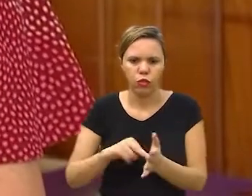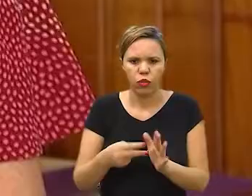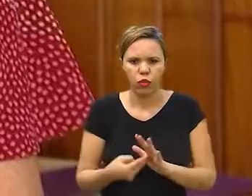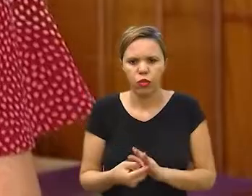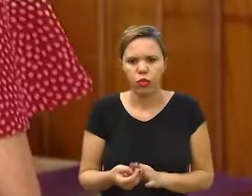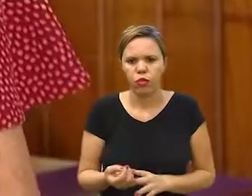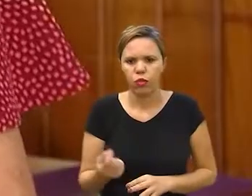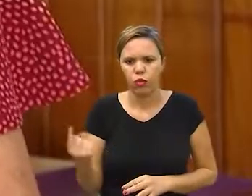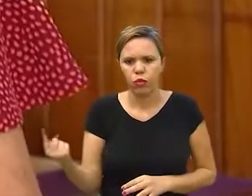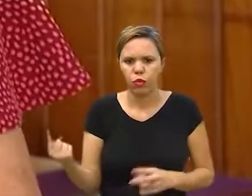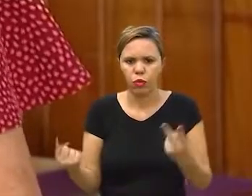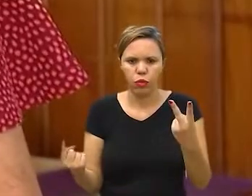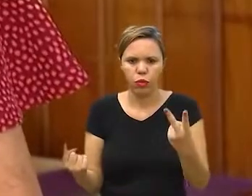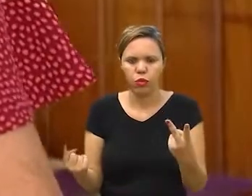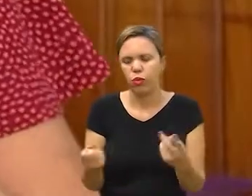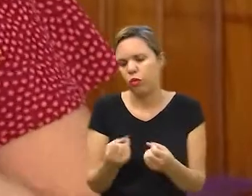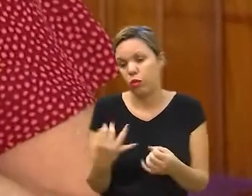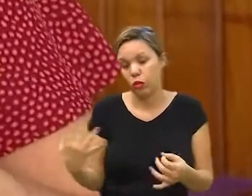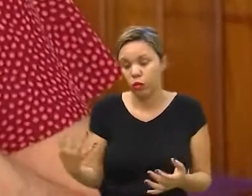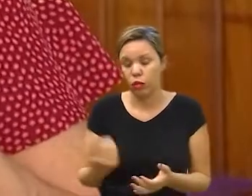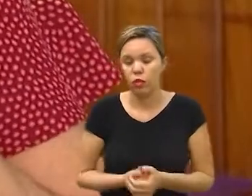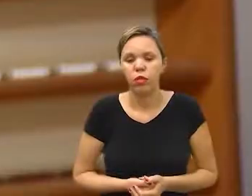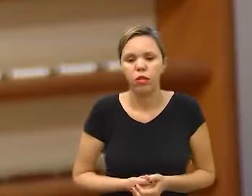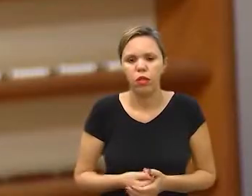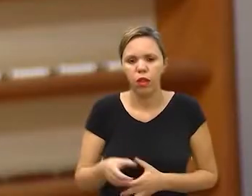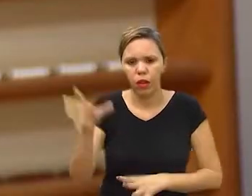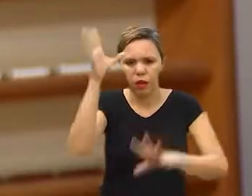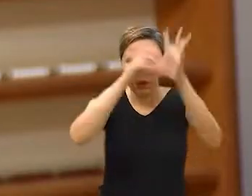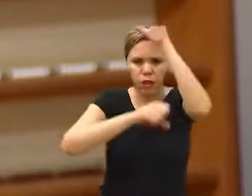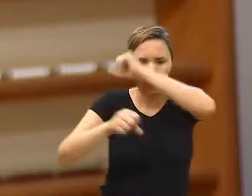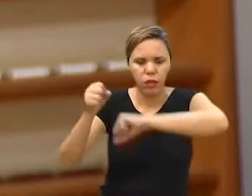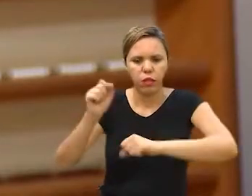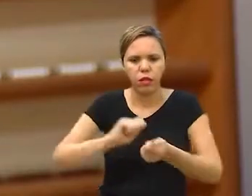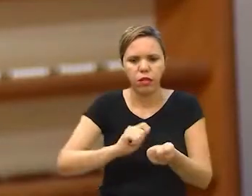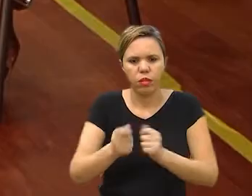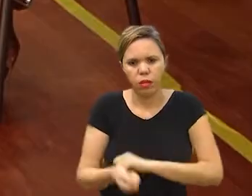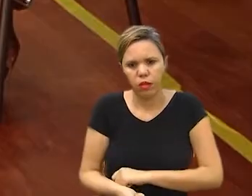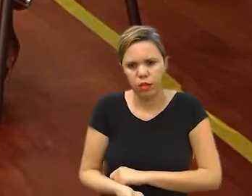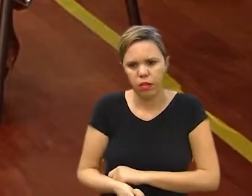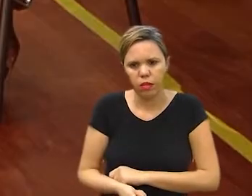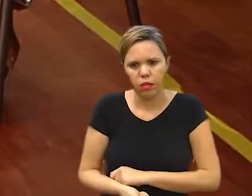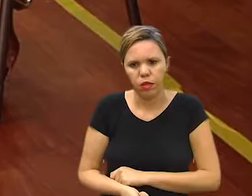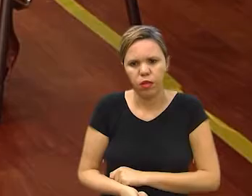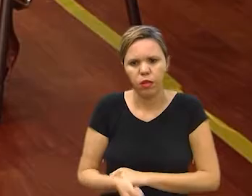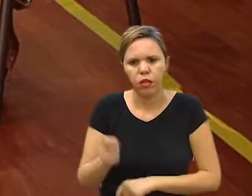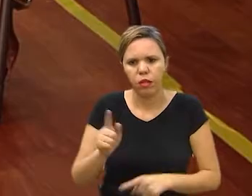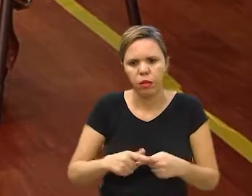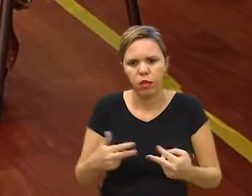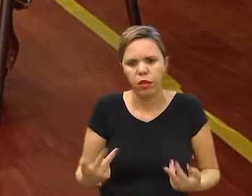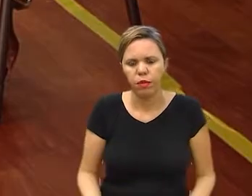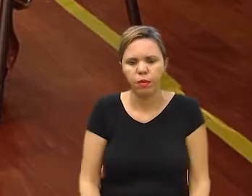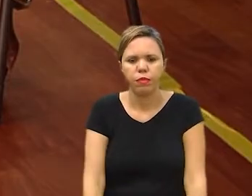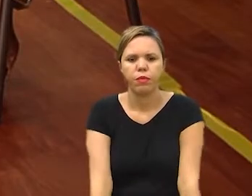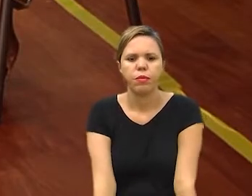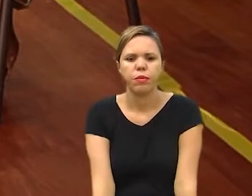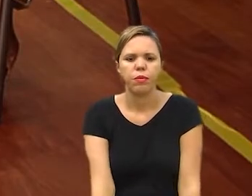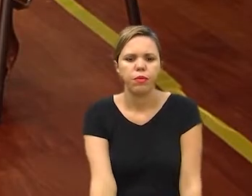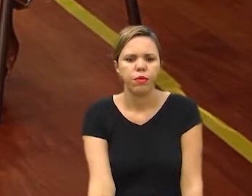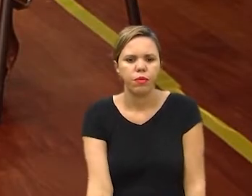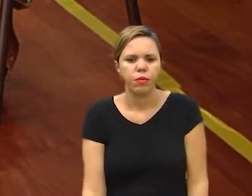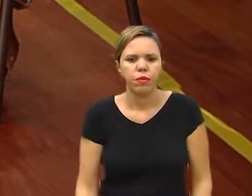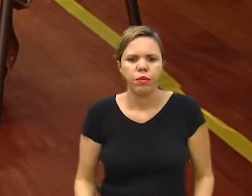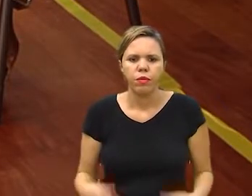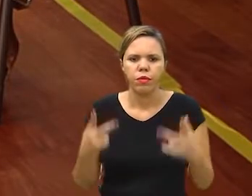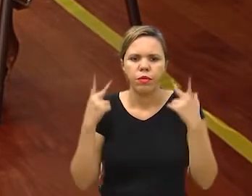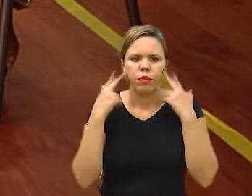significa 2, uma quantidade. Ele vai aprendendo assim, manipulando o material. É uma forma mais